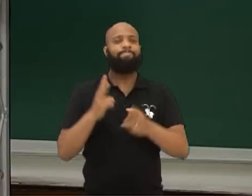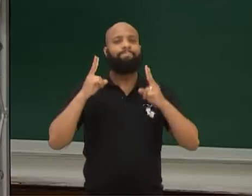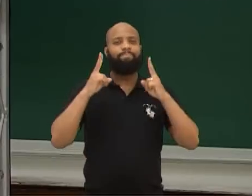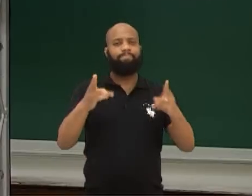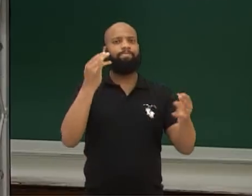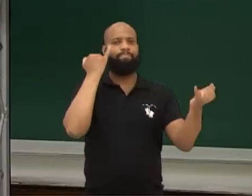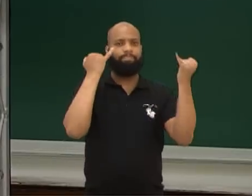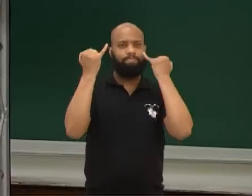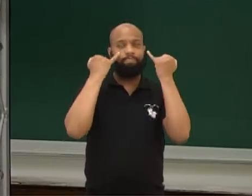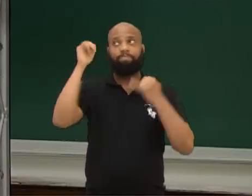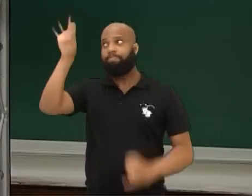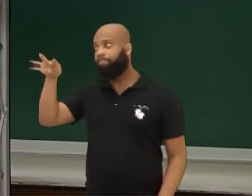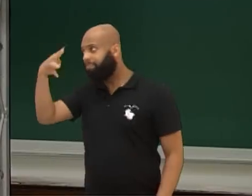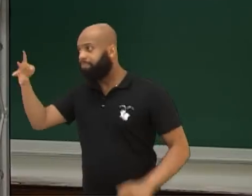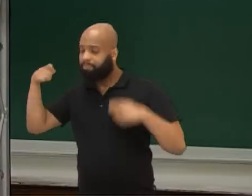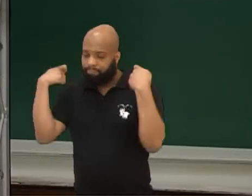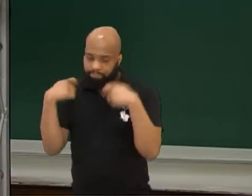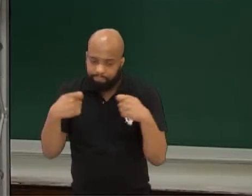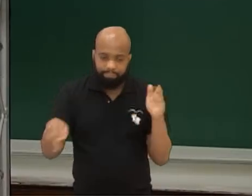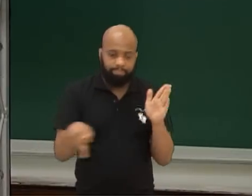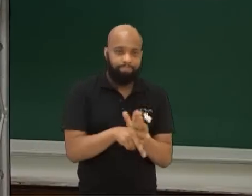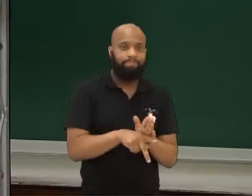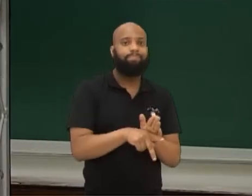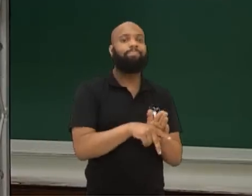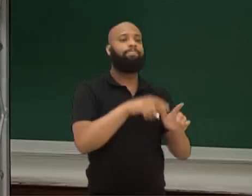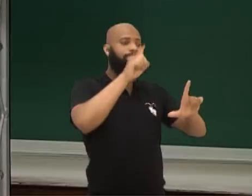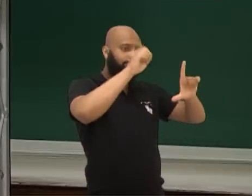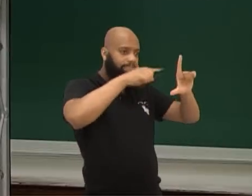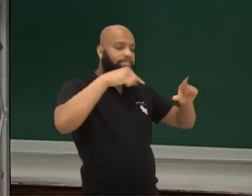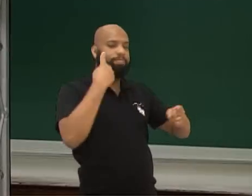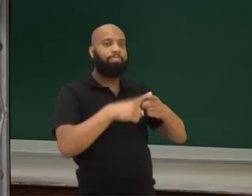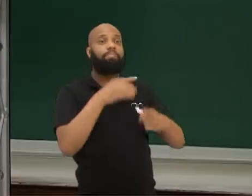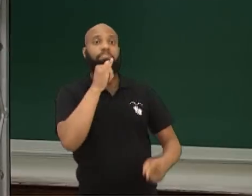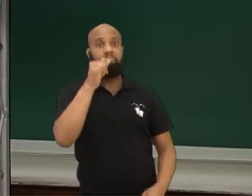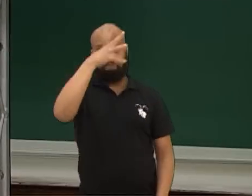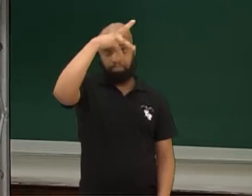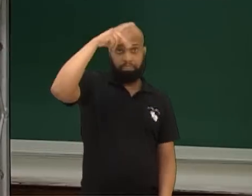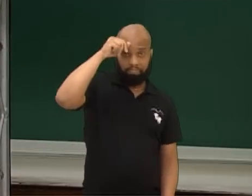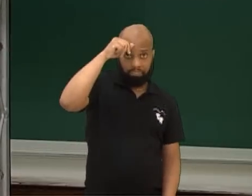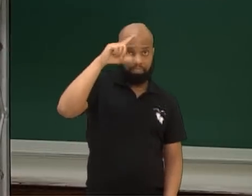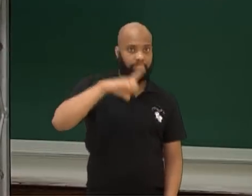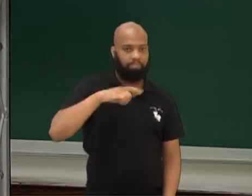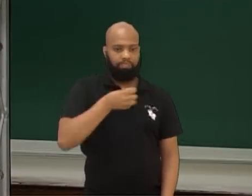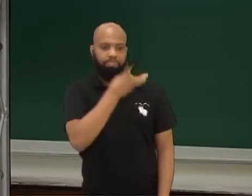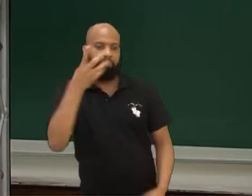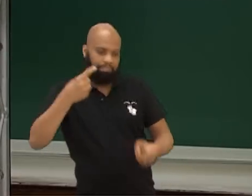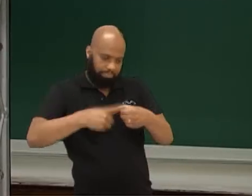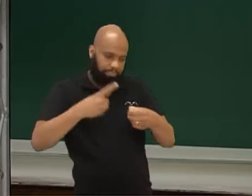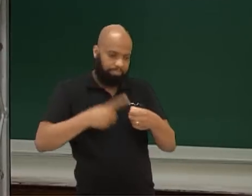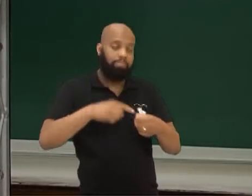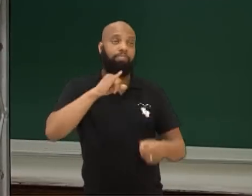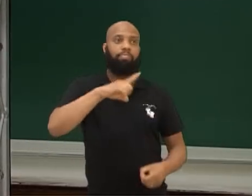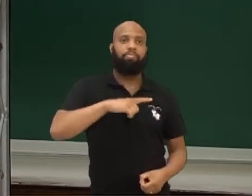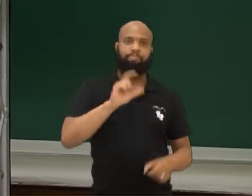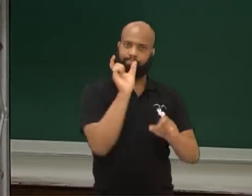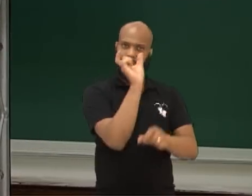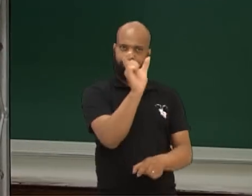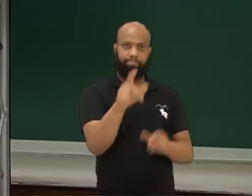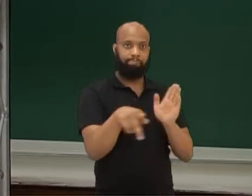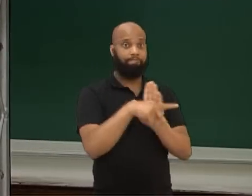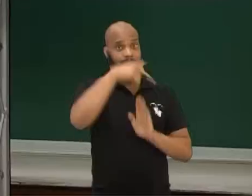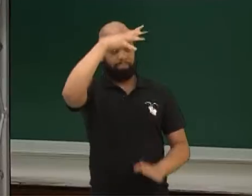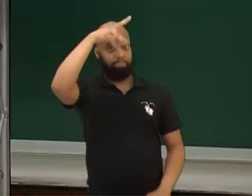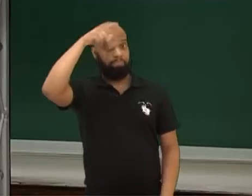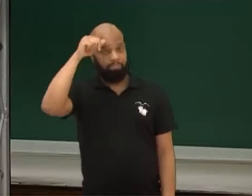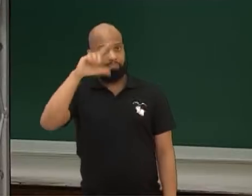Quer dizer, se lá no Mato Grosso tem uma quantidade, aqui quando tiver escrito Mato Grosso nas minhas